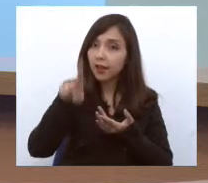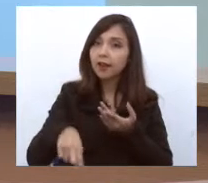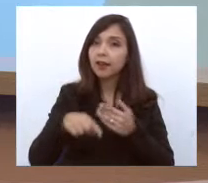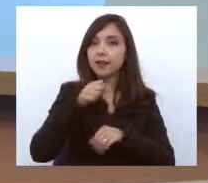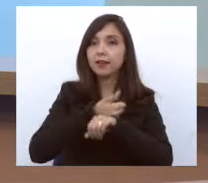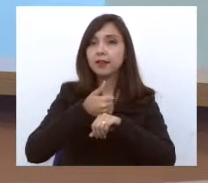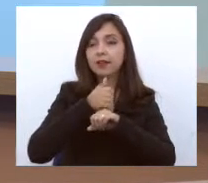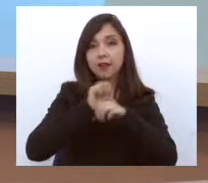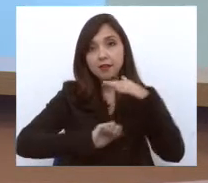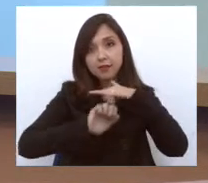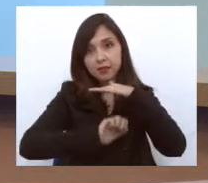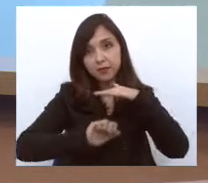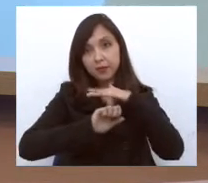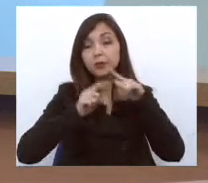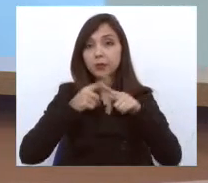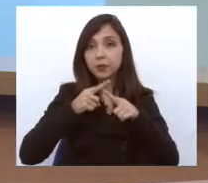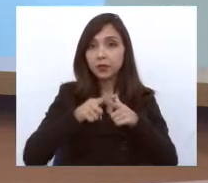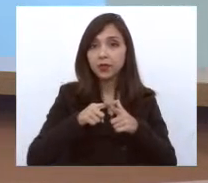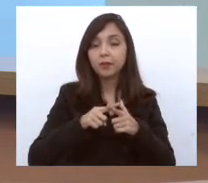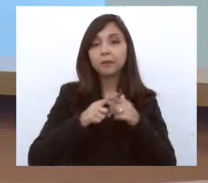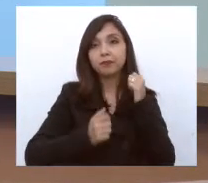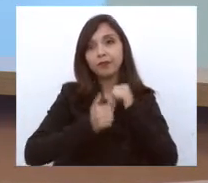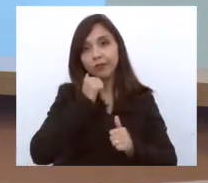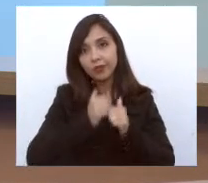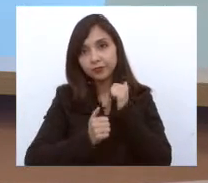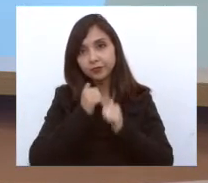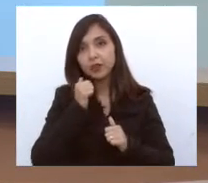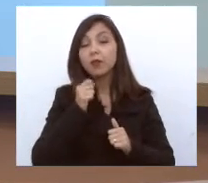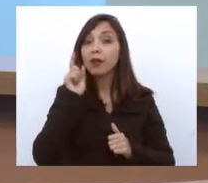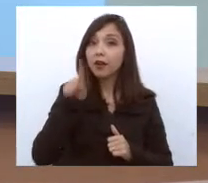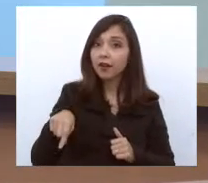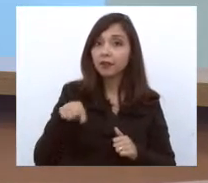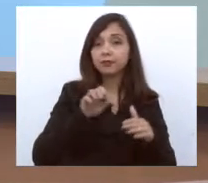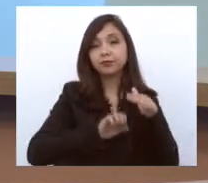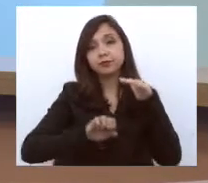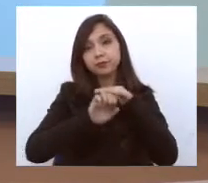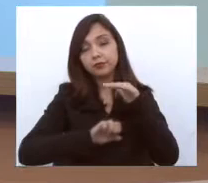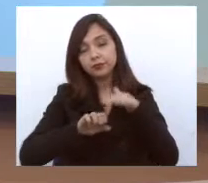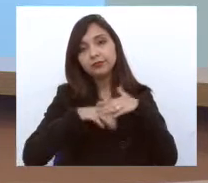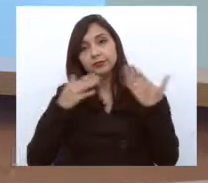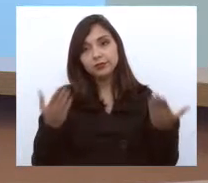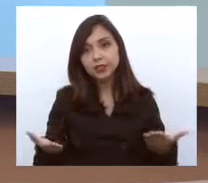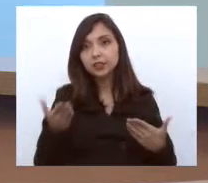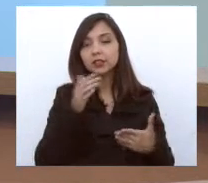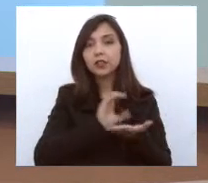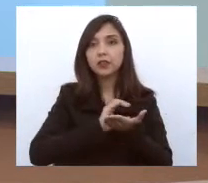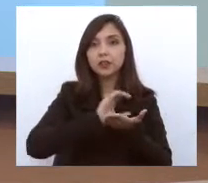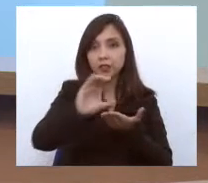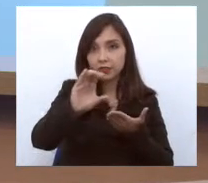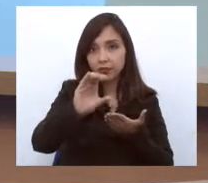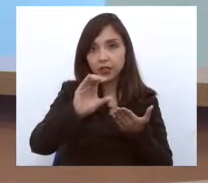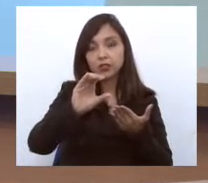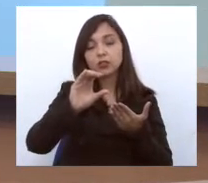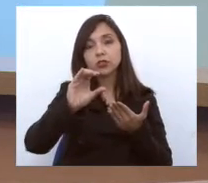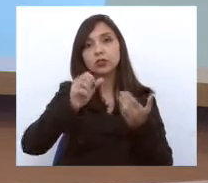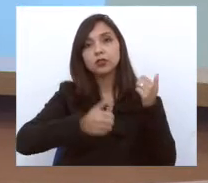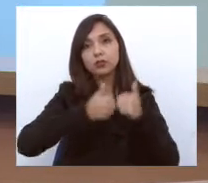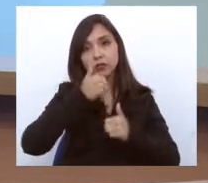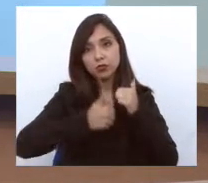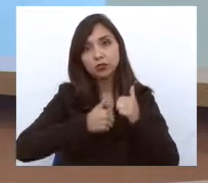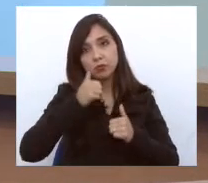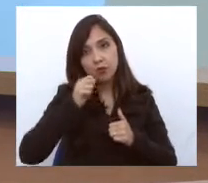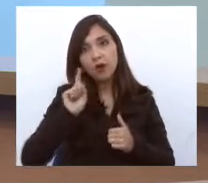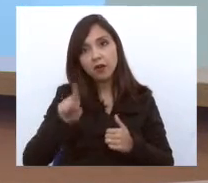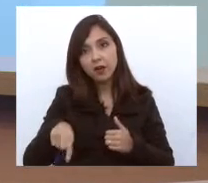empresas. Porque o futebol profissional hoje é coisa de empresários. Então, investir no futebol amador é isso